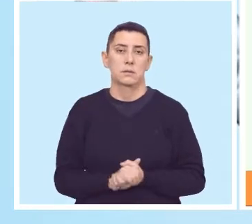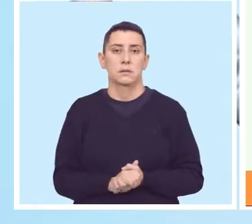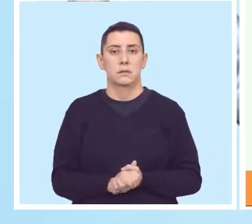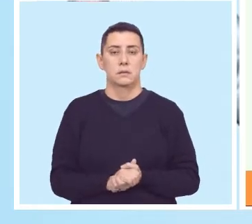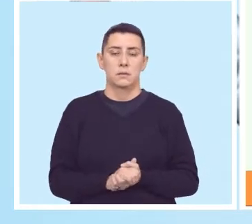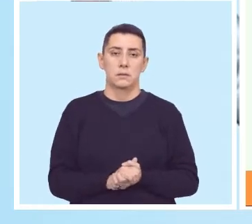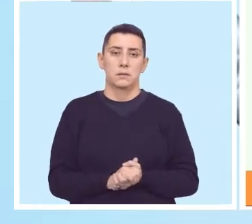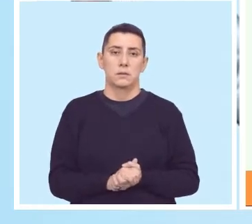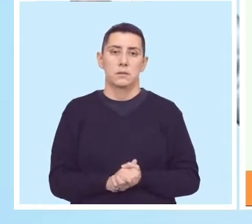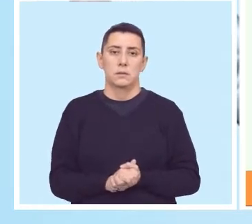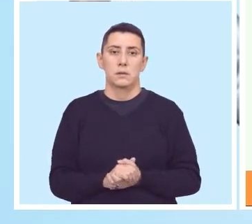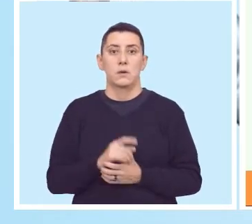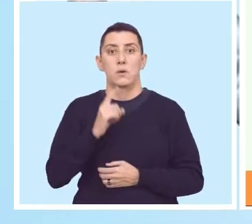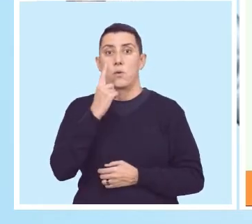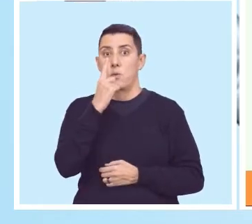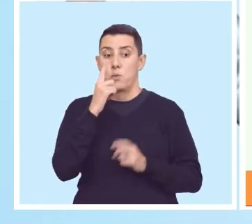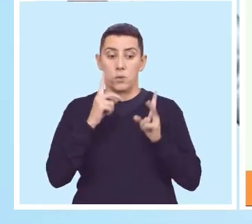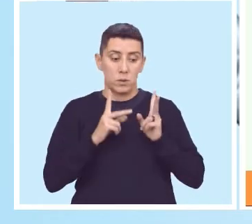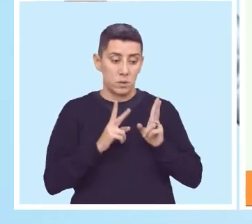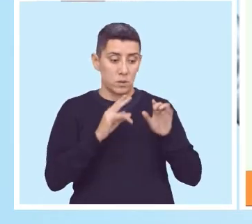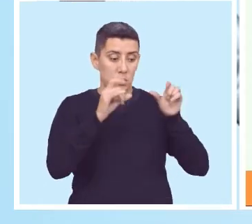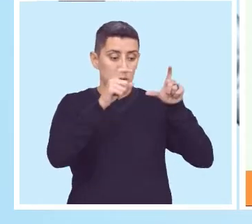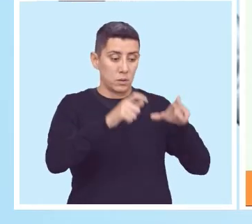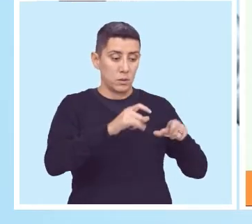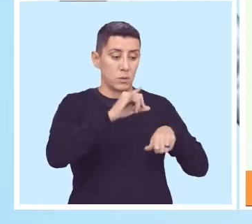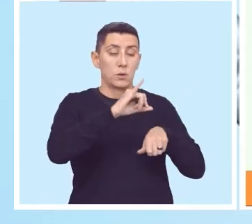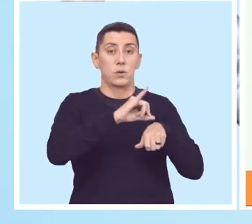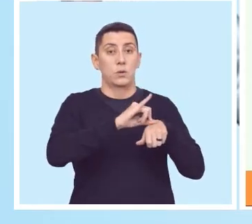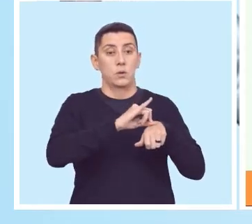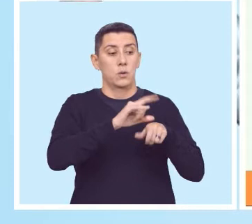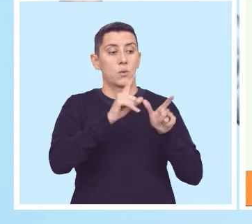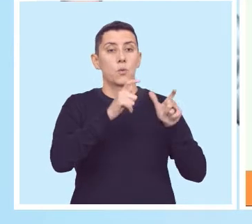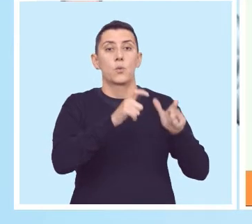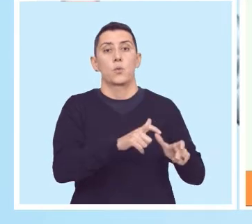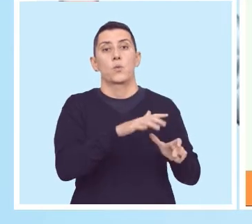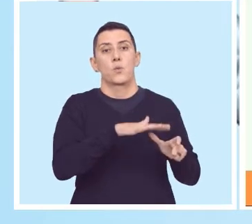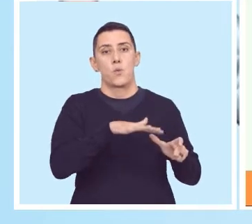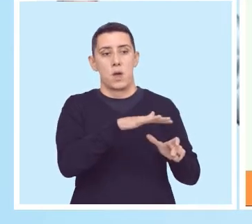de um determinado local disponível, open source. Então, aqui tem